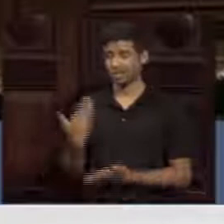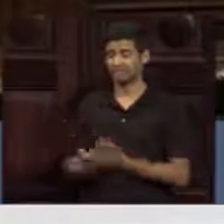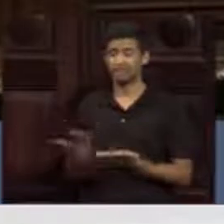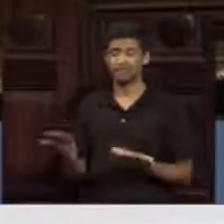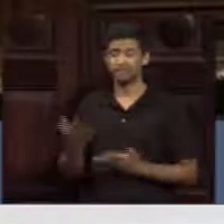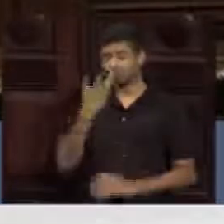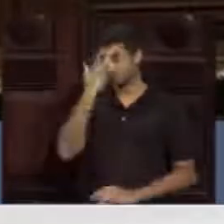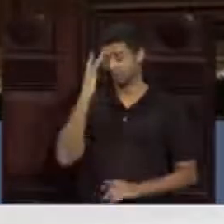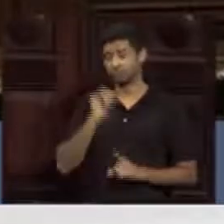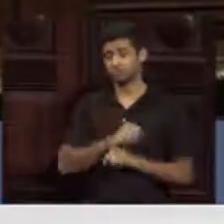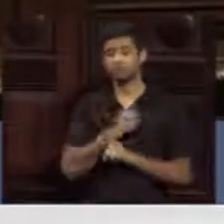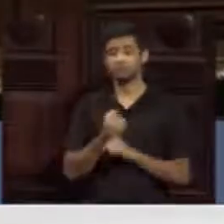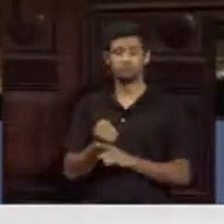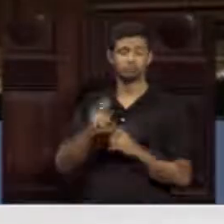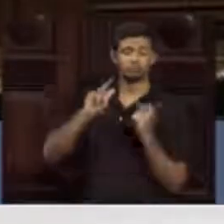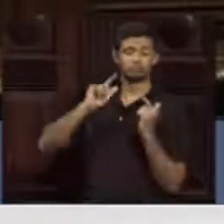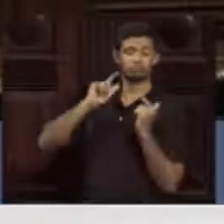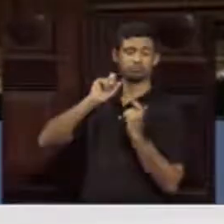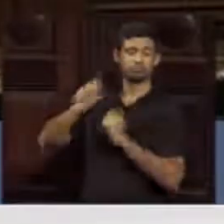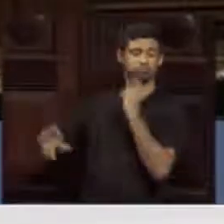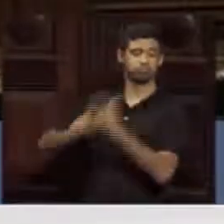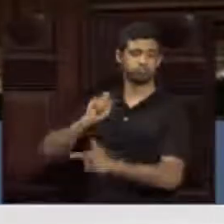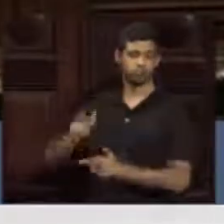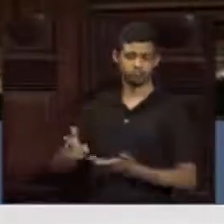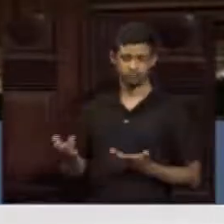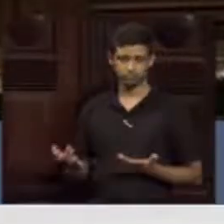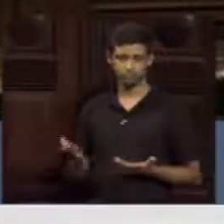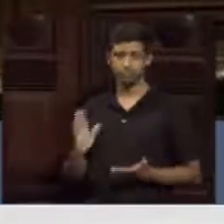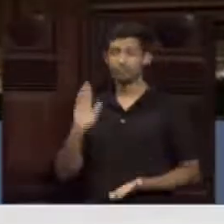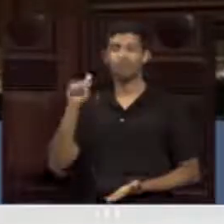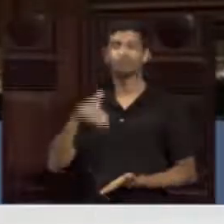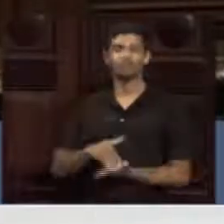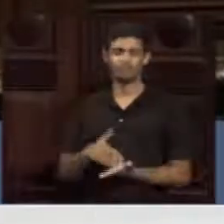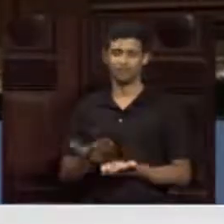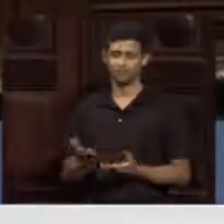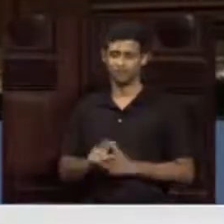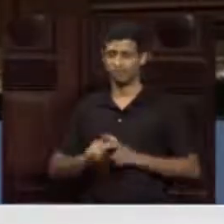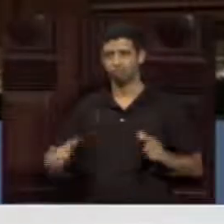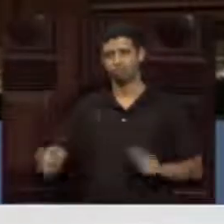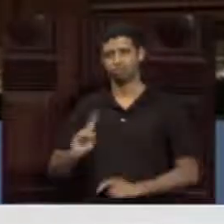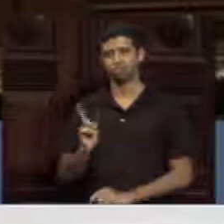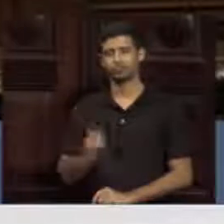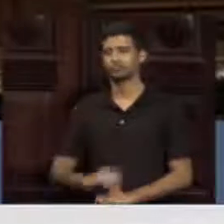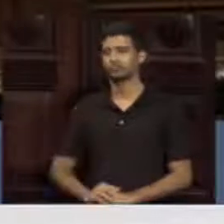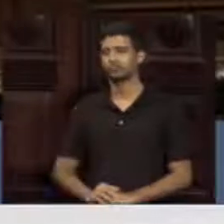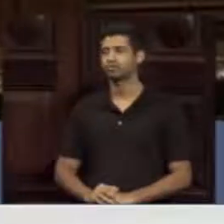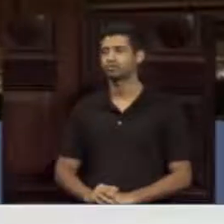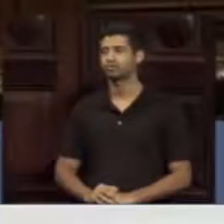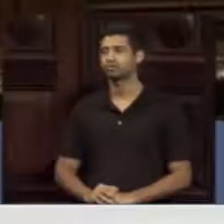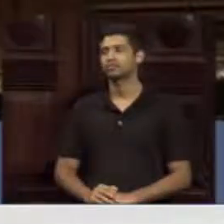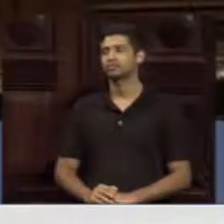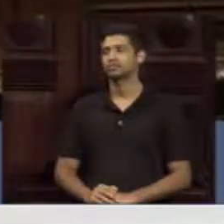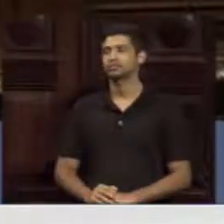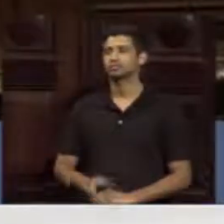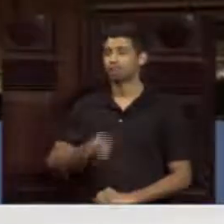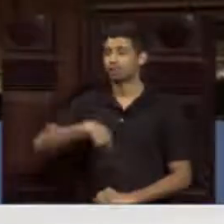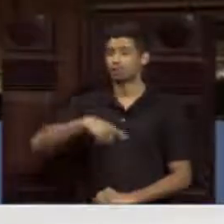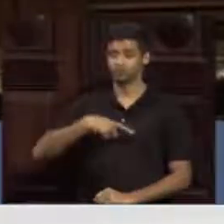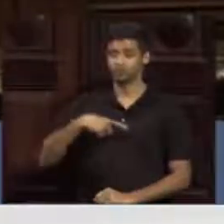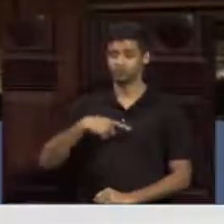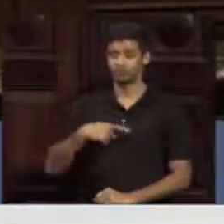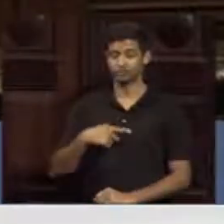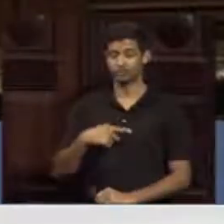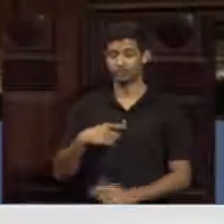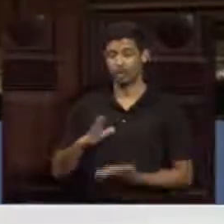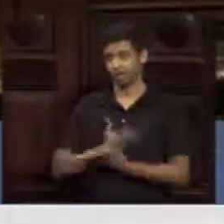pela sociedade. E, finalmente, para não me estender muito, senhor presidente, estivemos entre aqueles,